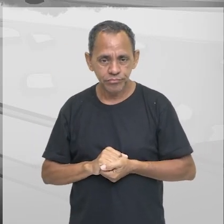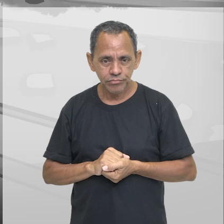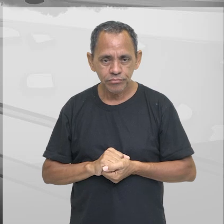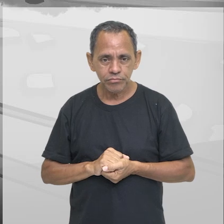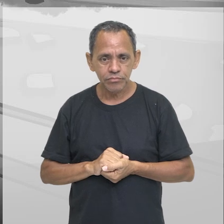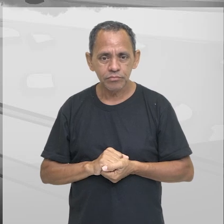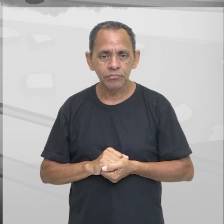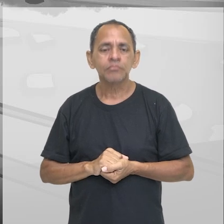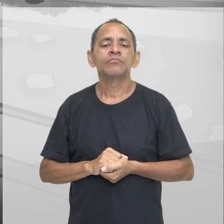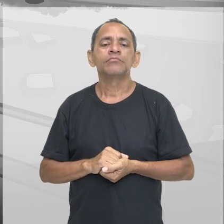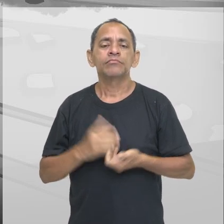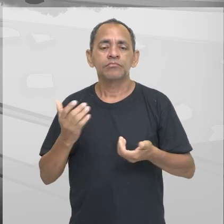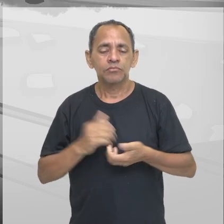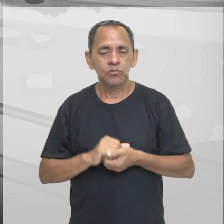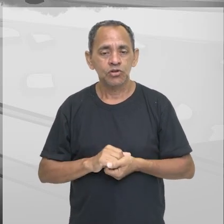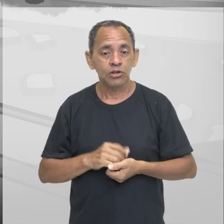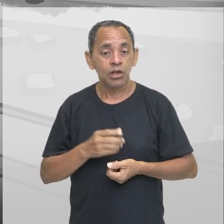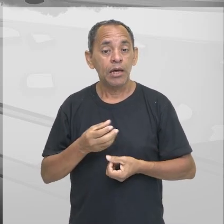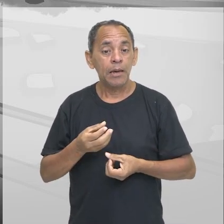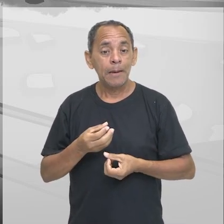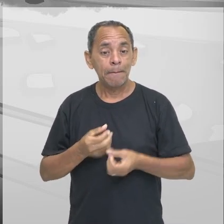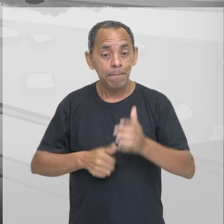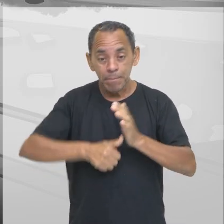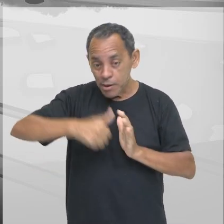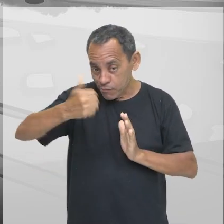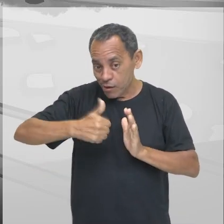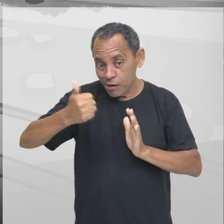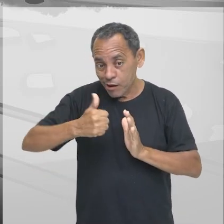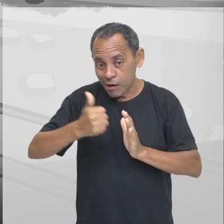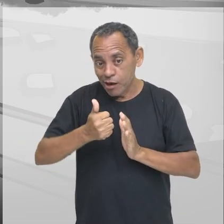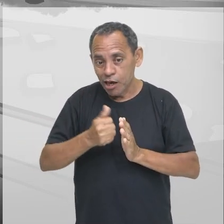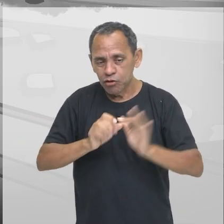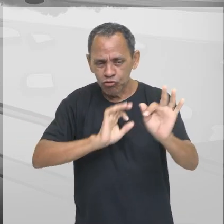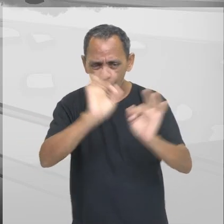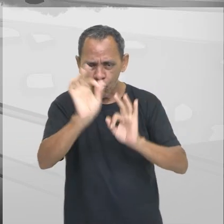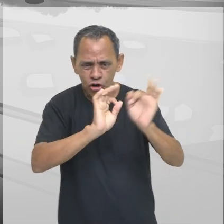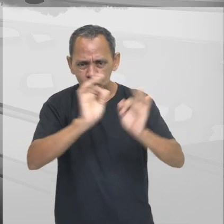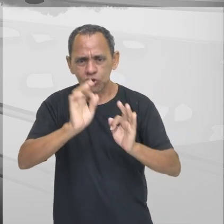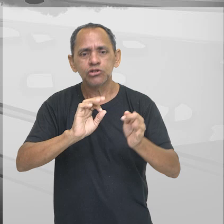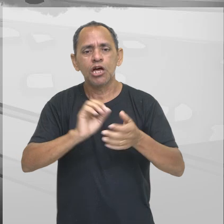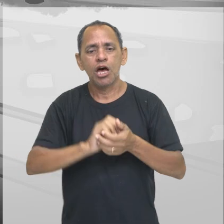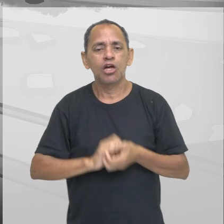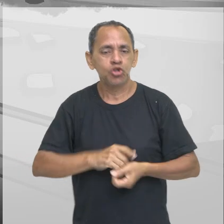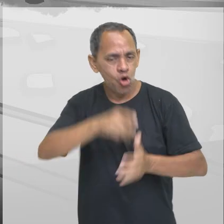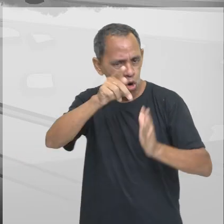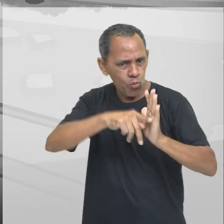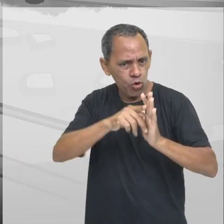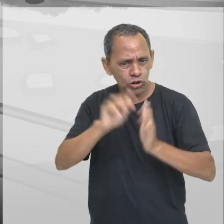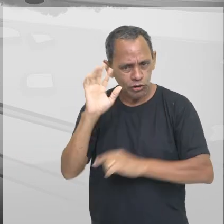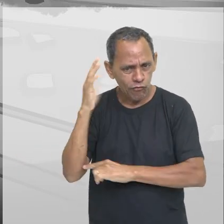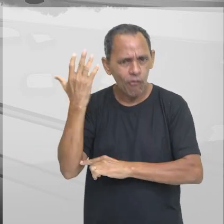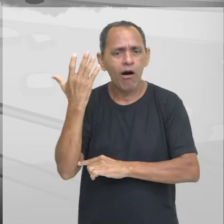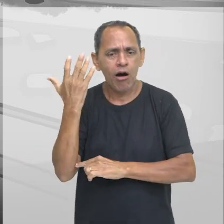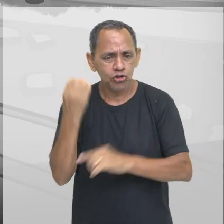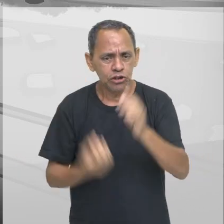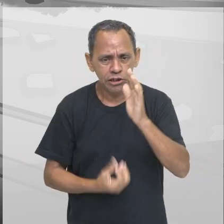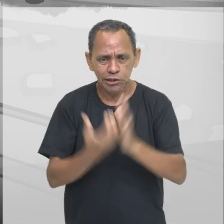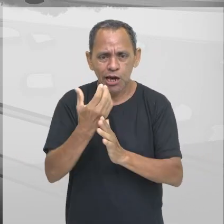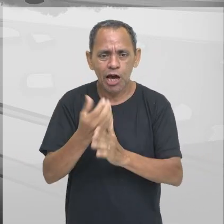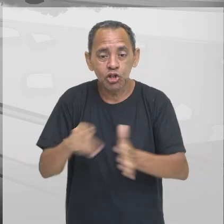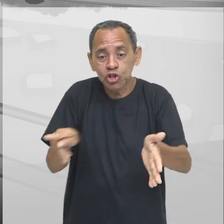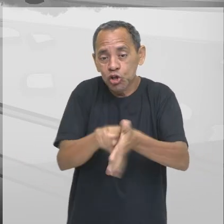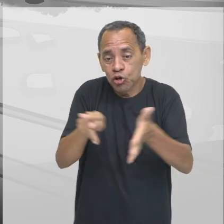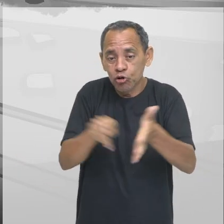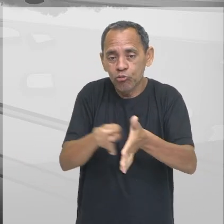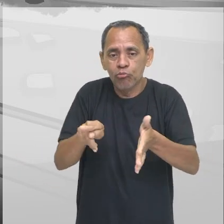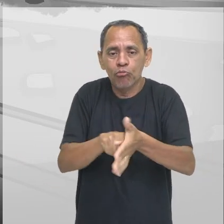foi implantado o Plano Cohen, que nada mais era do que um plano falso, forjado pelos próprios